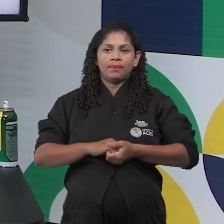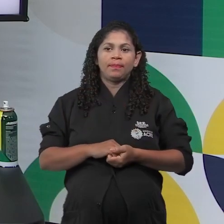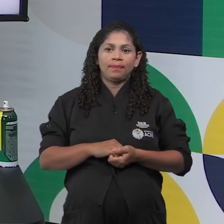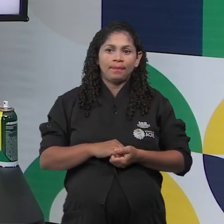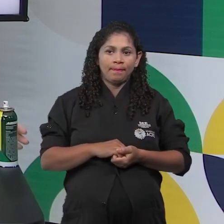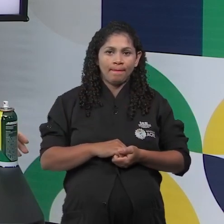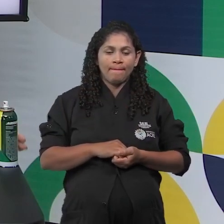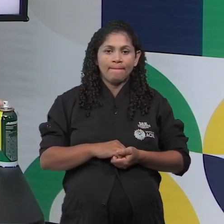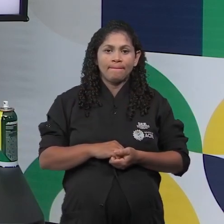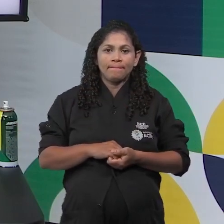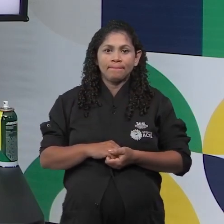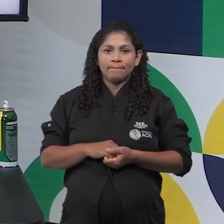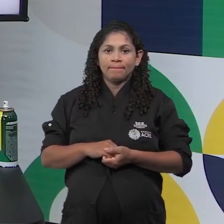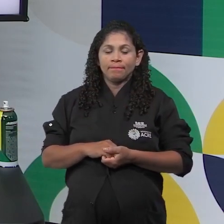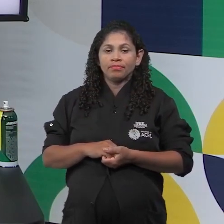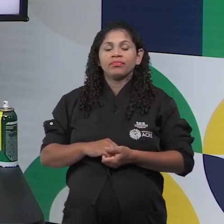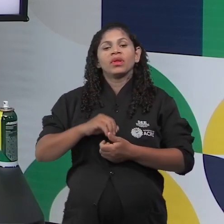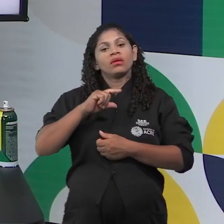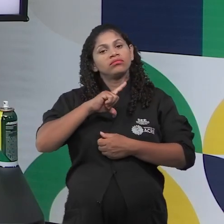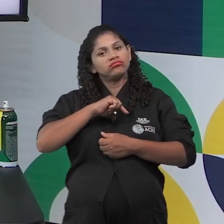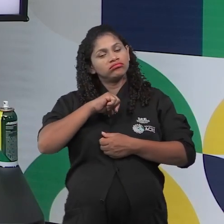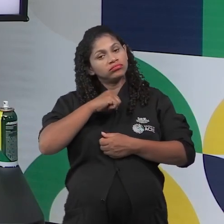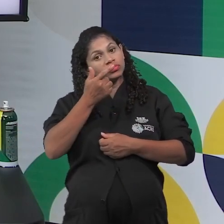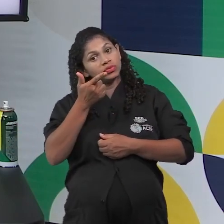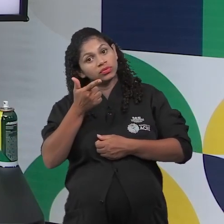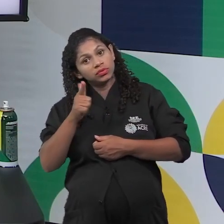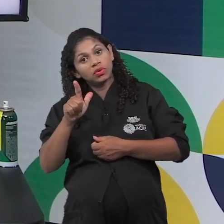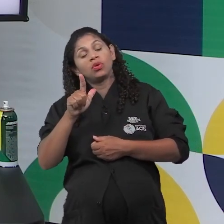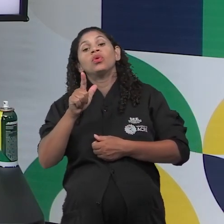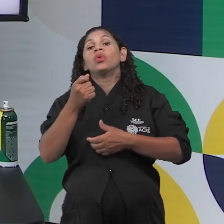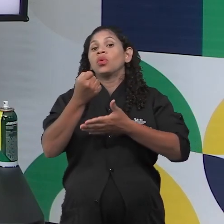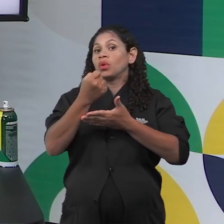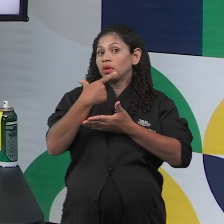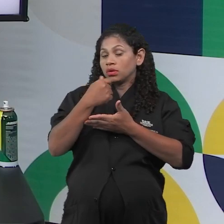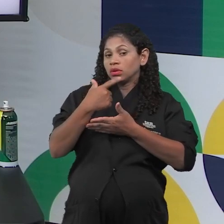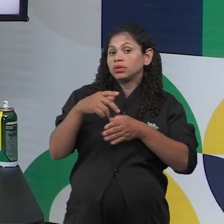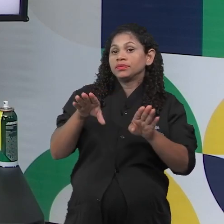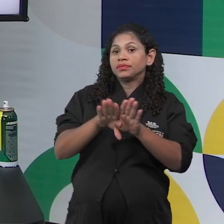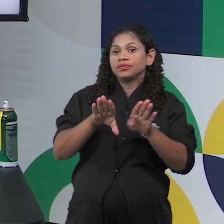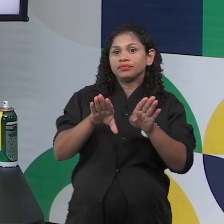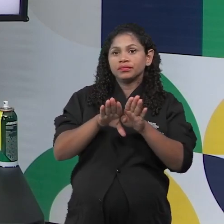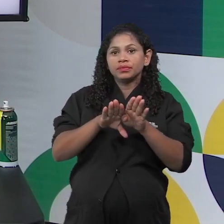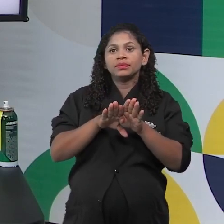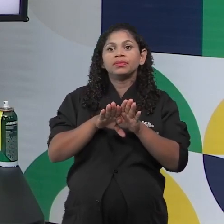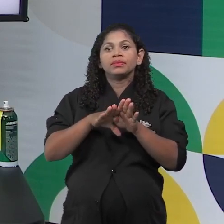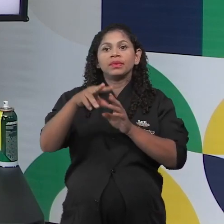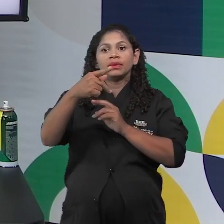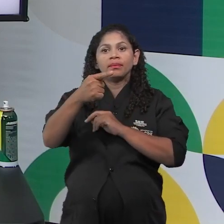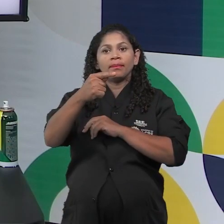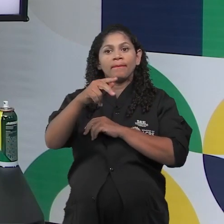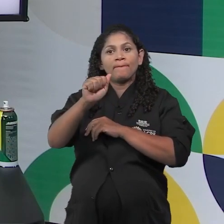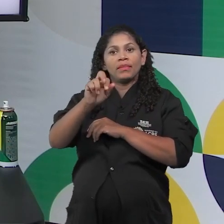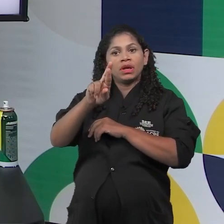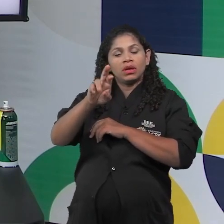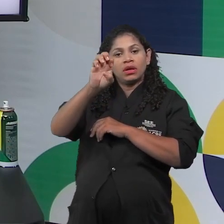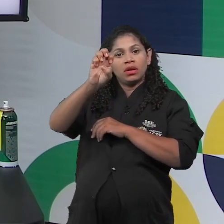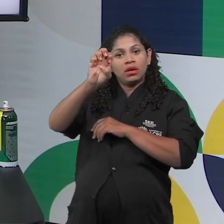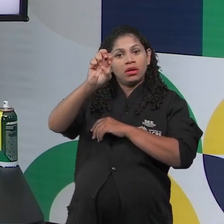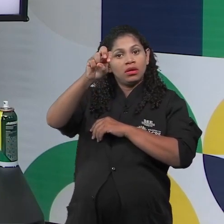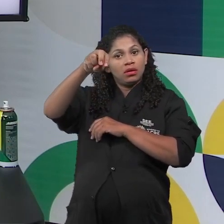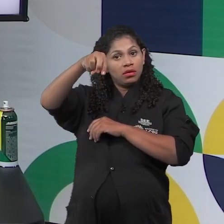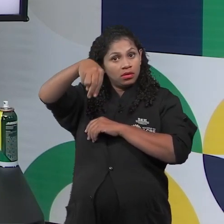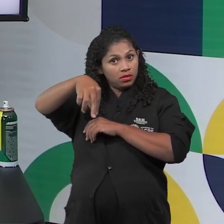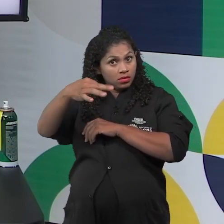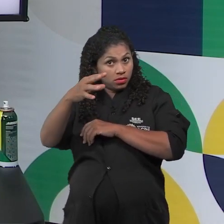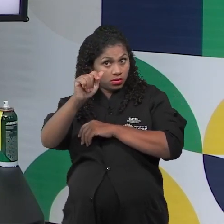né, os medicamentos orais. Aí a gente tem os medicamentos parentais, que são os medicamentos que são aplicados ali, né, ou na nossa